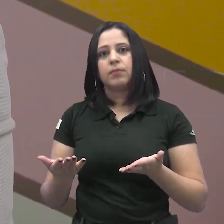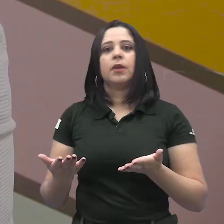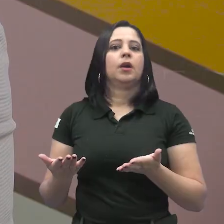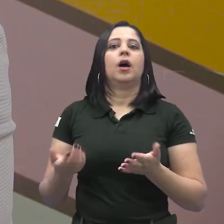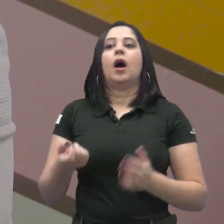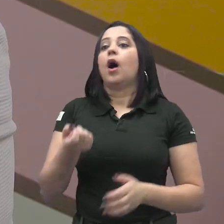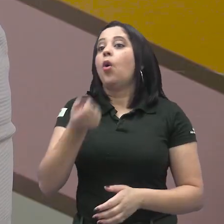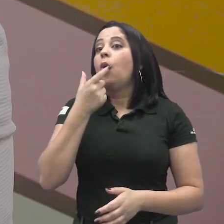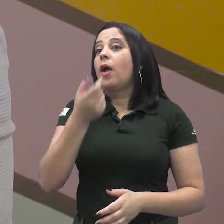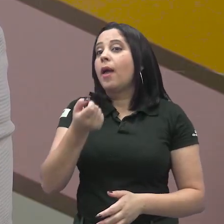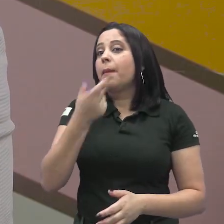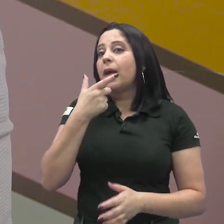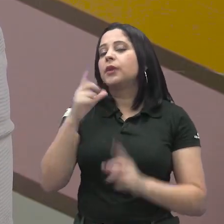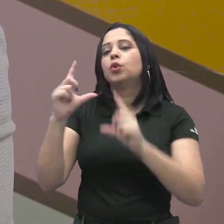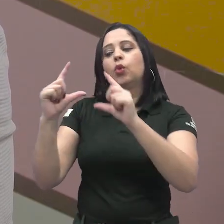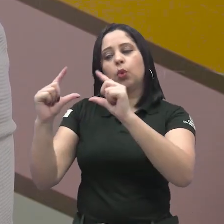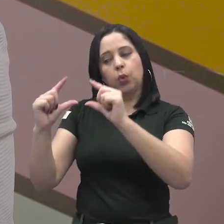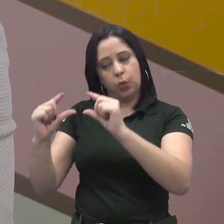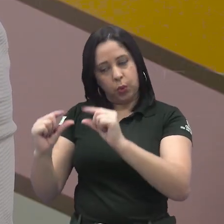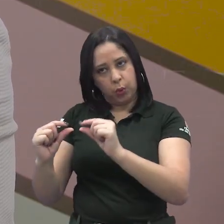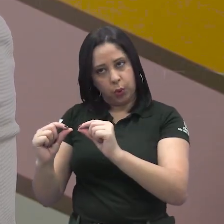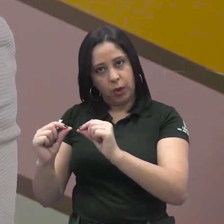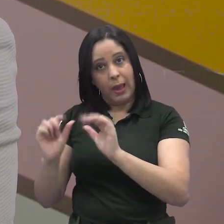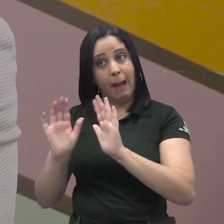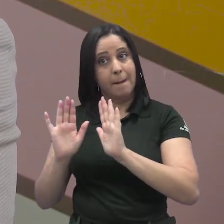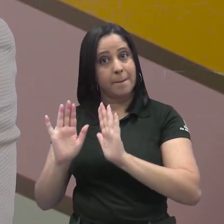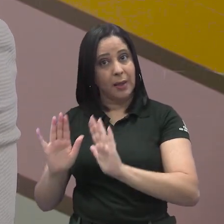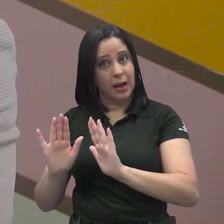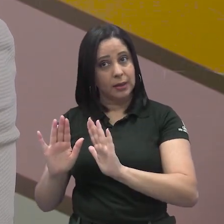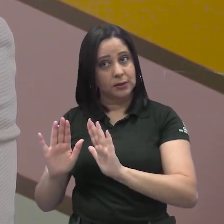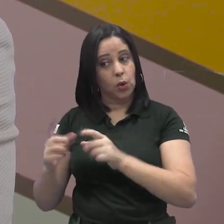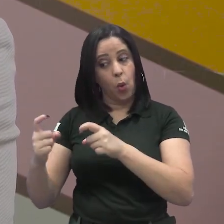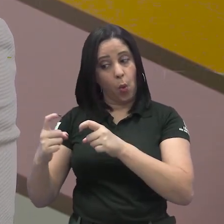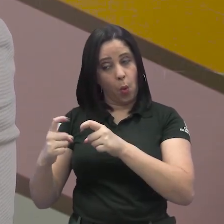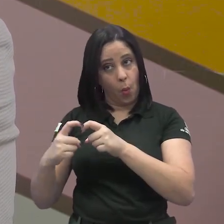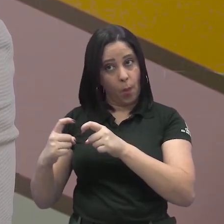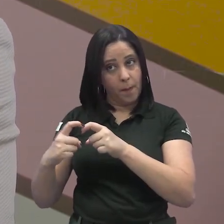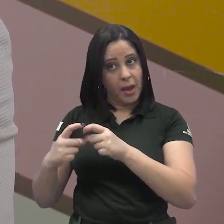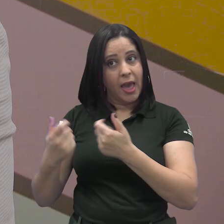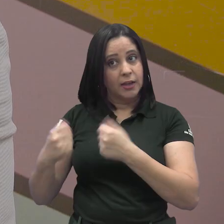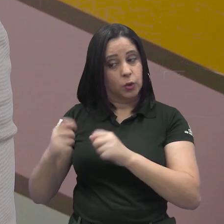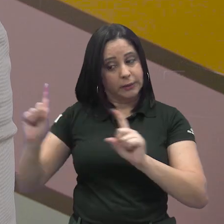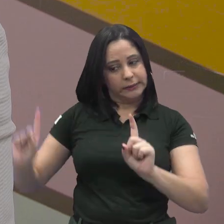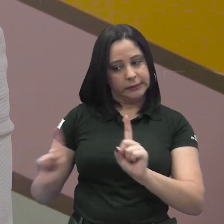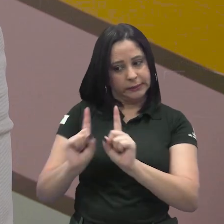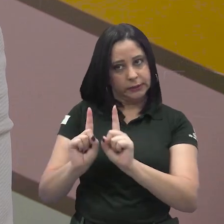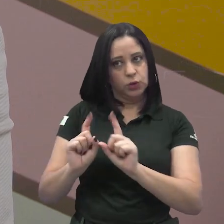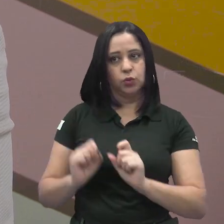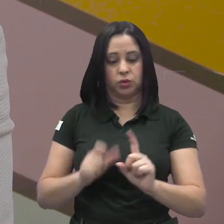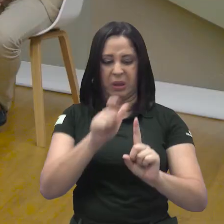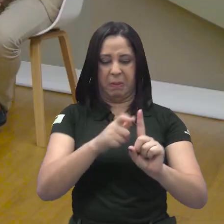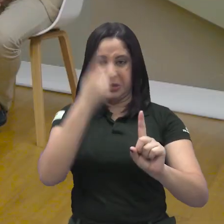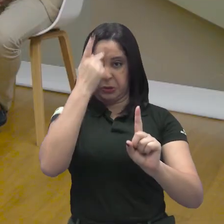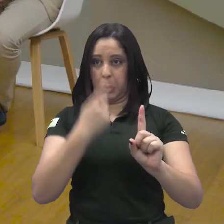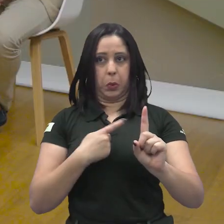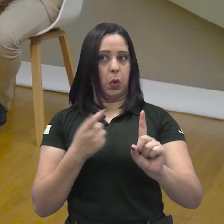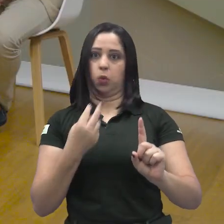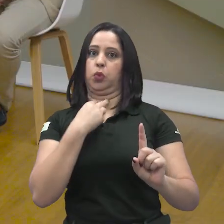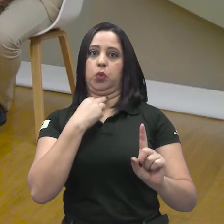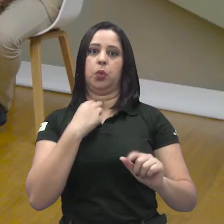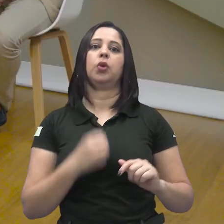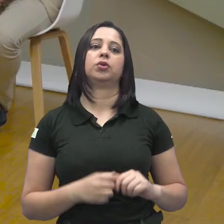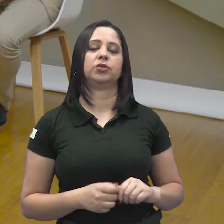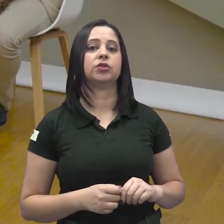totalidade delas vá saindo devagarzinho. Mas isso tem que ser feito com acompanhamento médico, não dá para fazer isso sozinho. Ai, perfeito. Seria justamente a minha